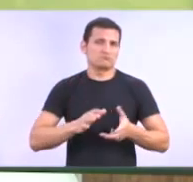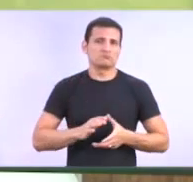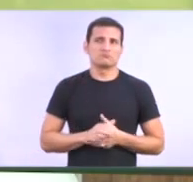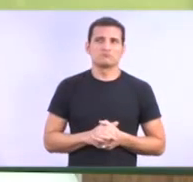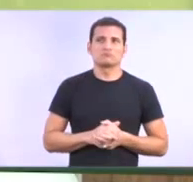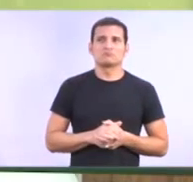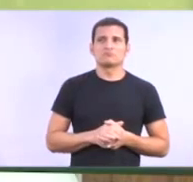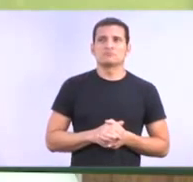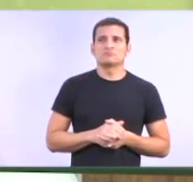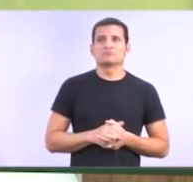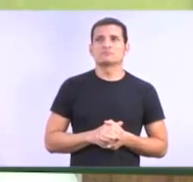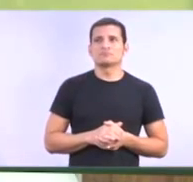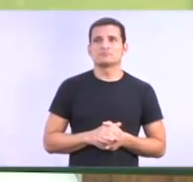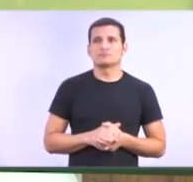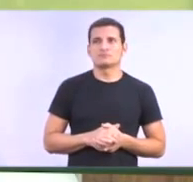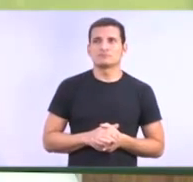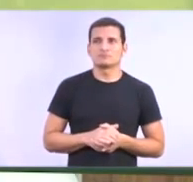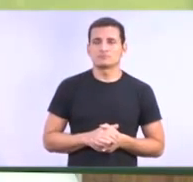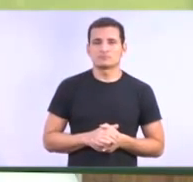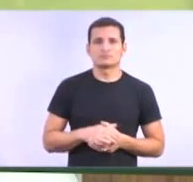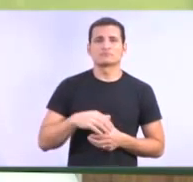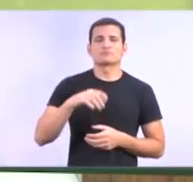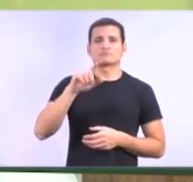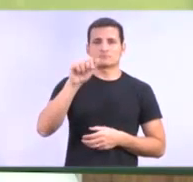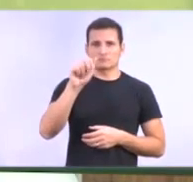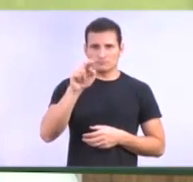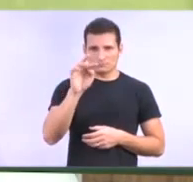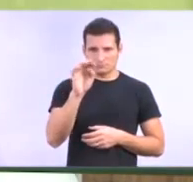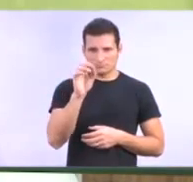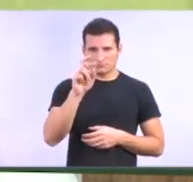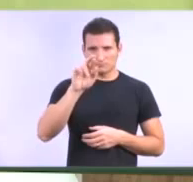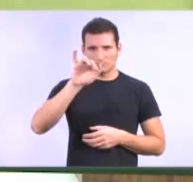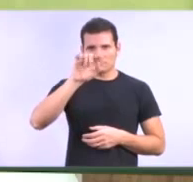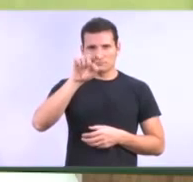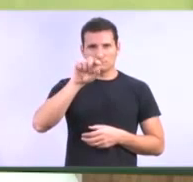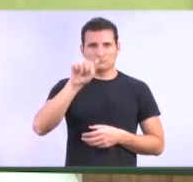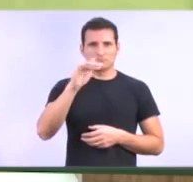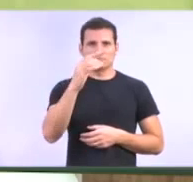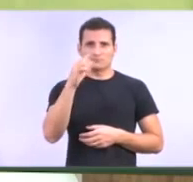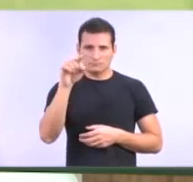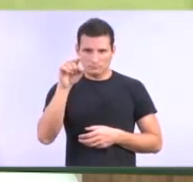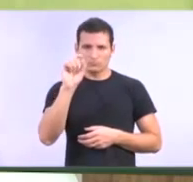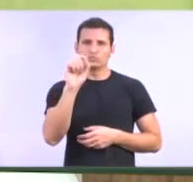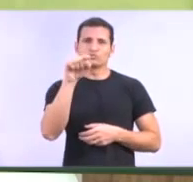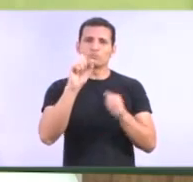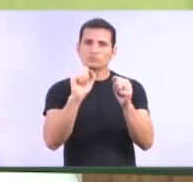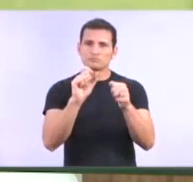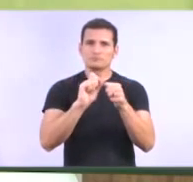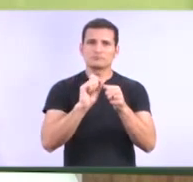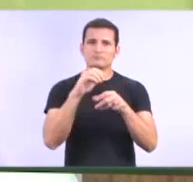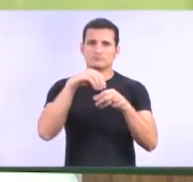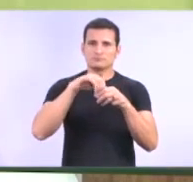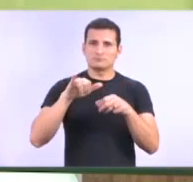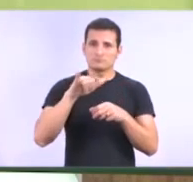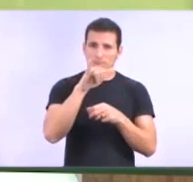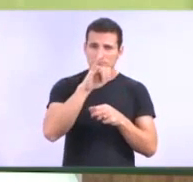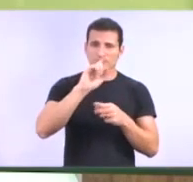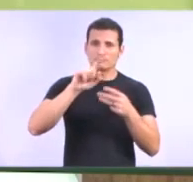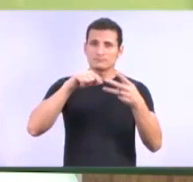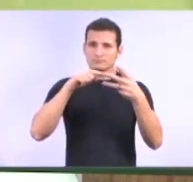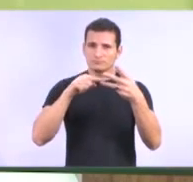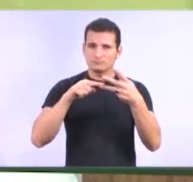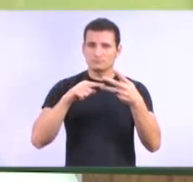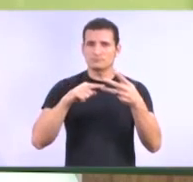classe econômica. Né? Então, isso aí é autorização. Né? O que você pode fazer dentro do avião. E depois, no final, é o